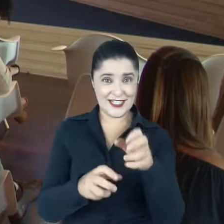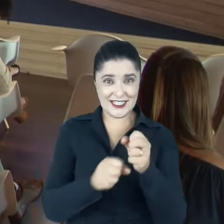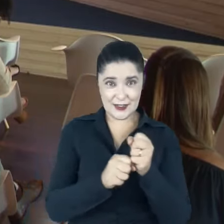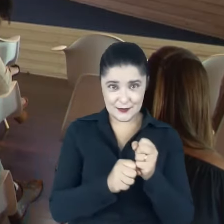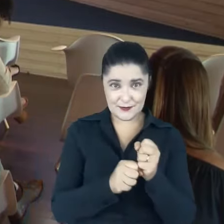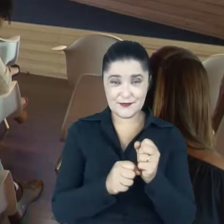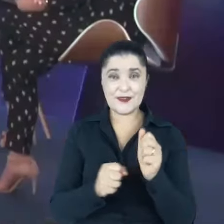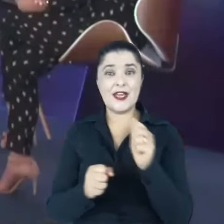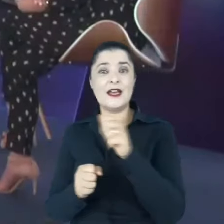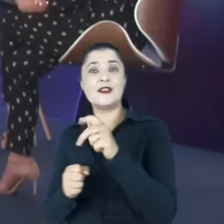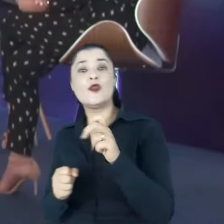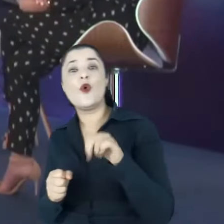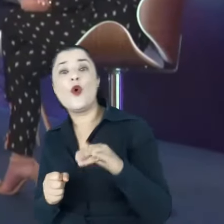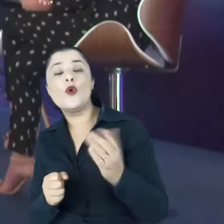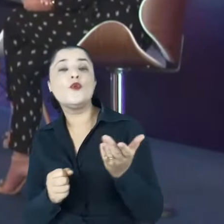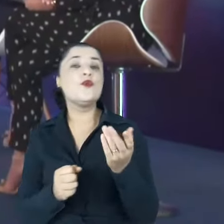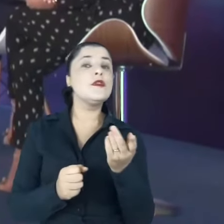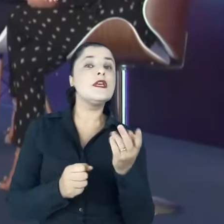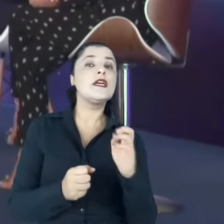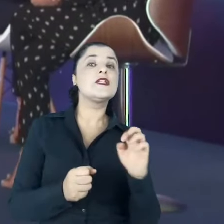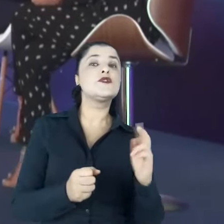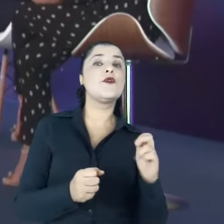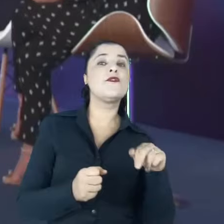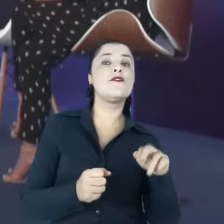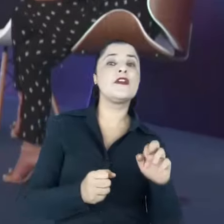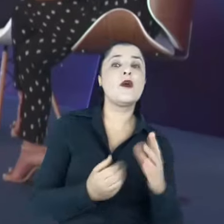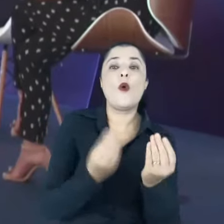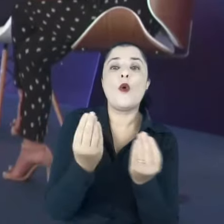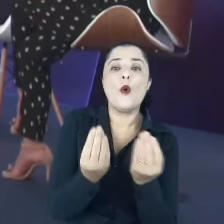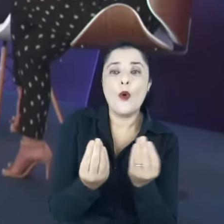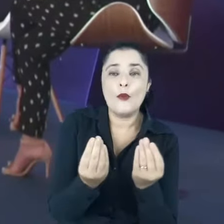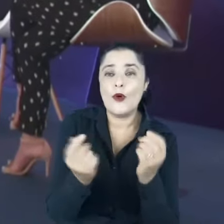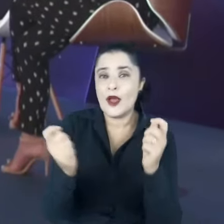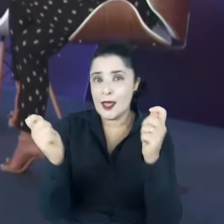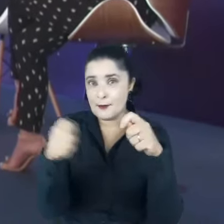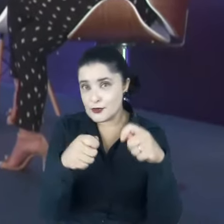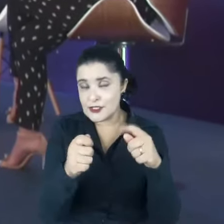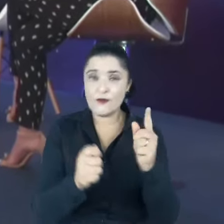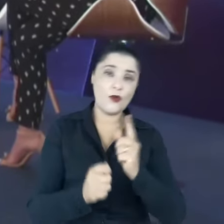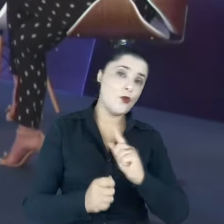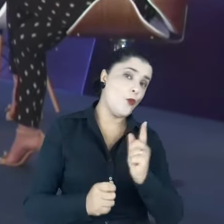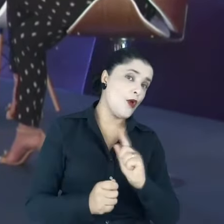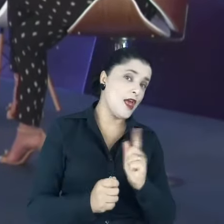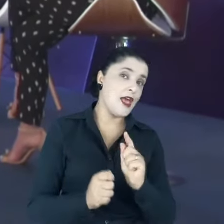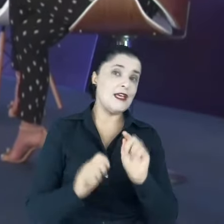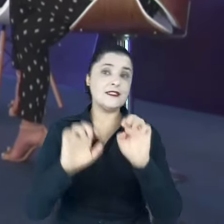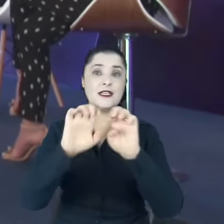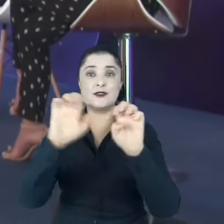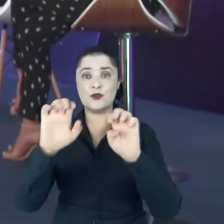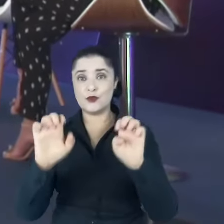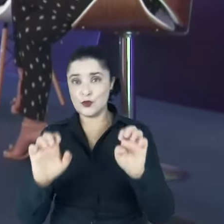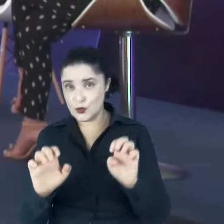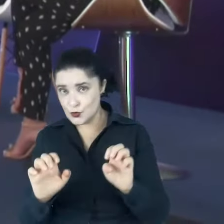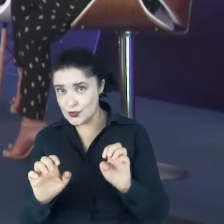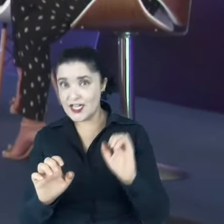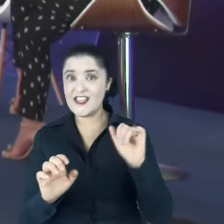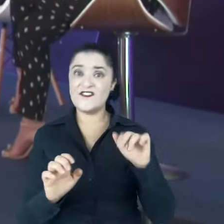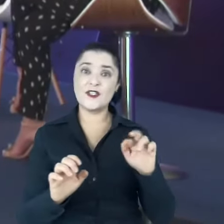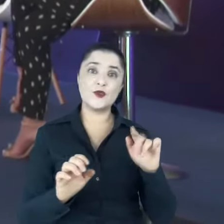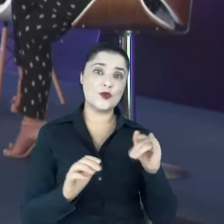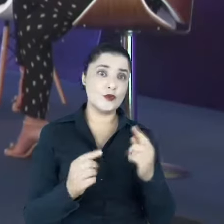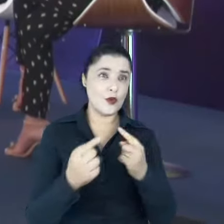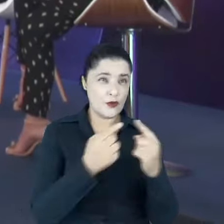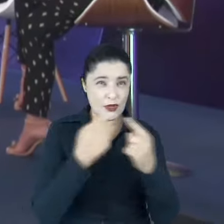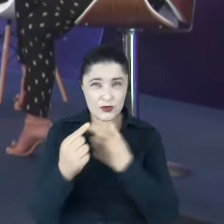esse futuro de biometano? É possível, não é? Essa estrutura, infraestrutura e conversa com os governos que o André trouxe para a